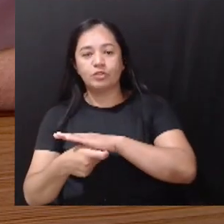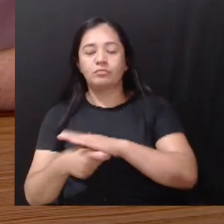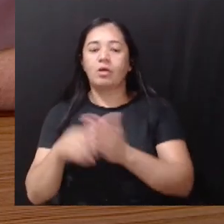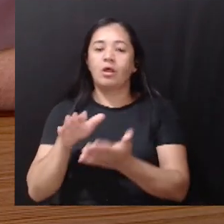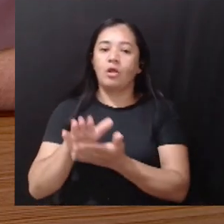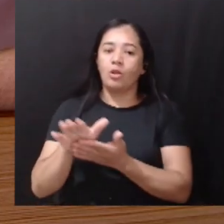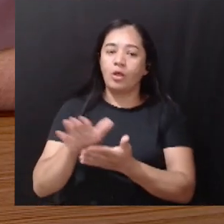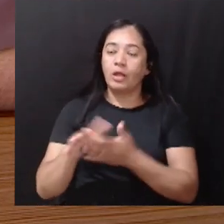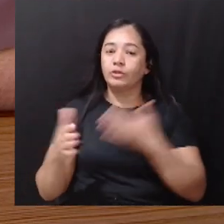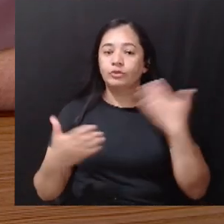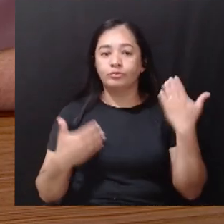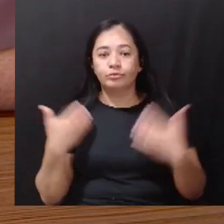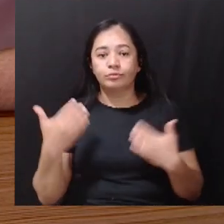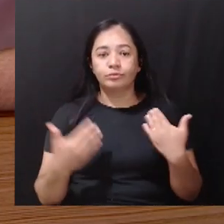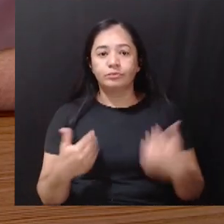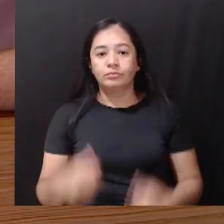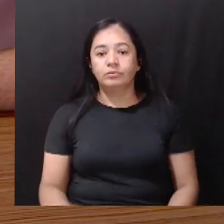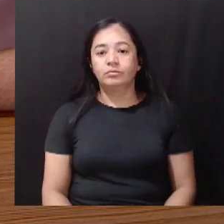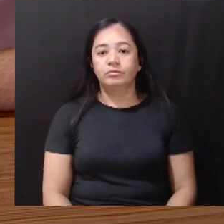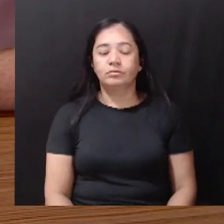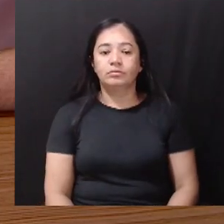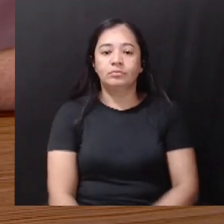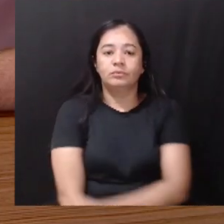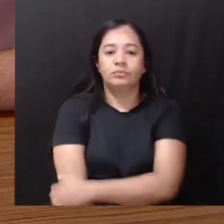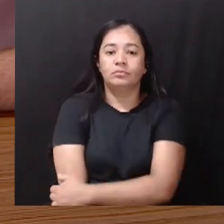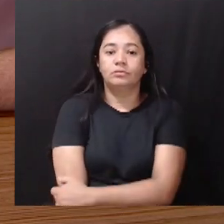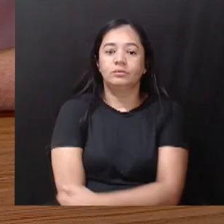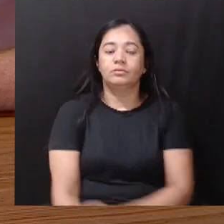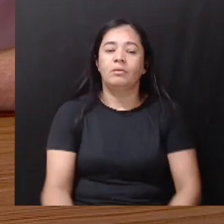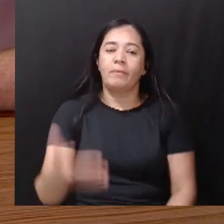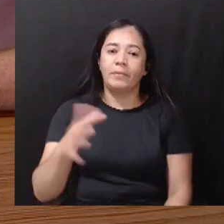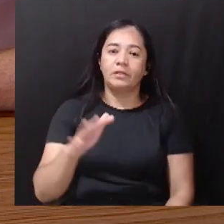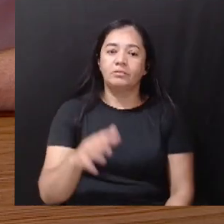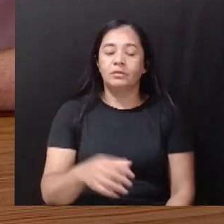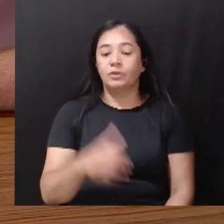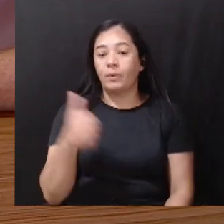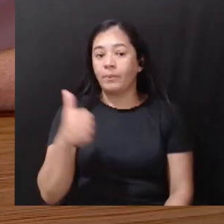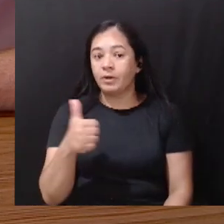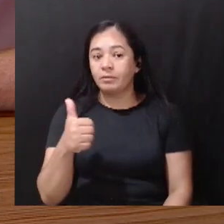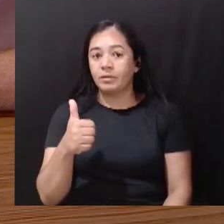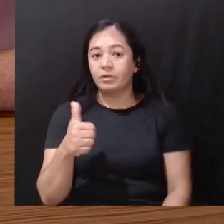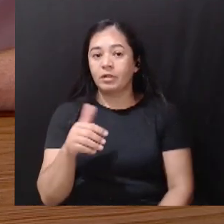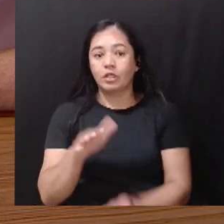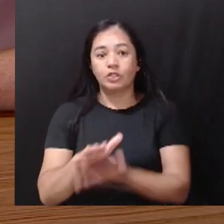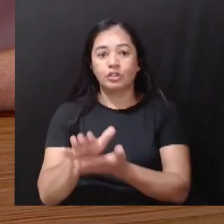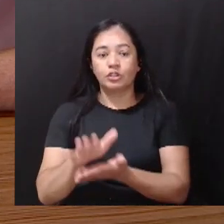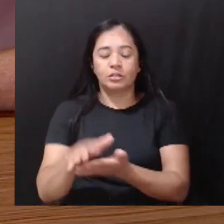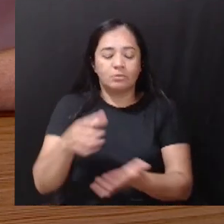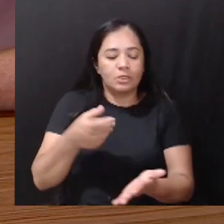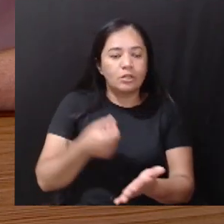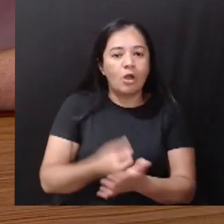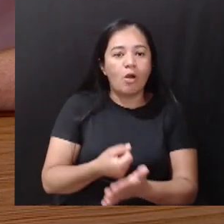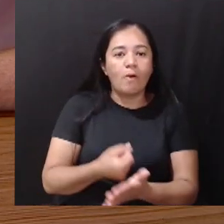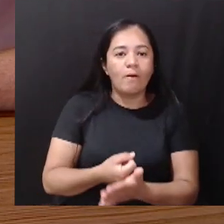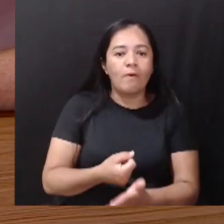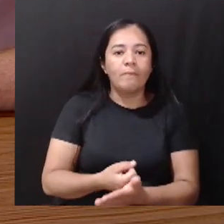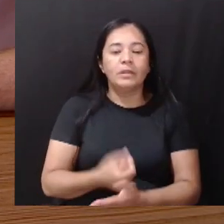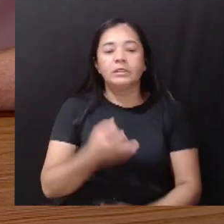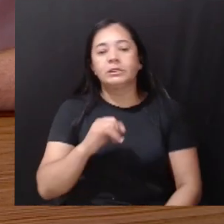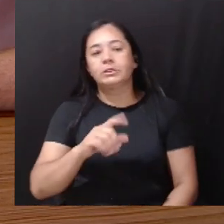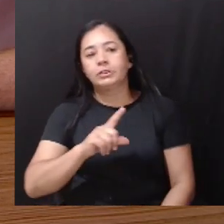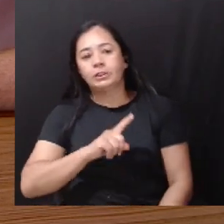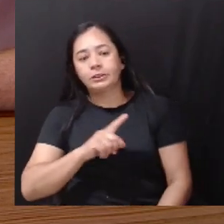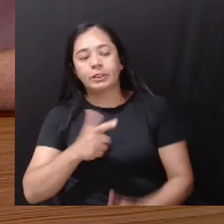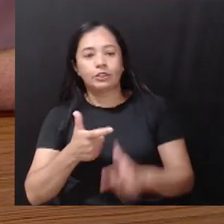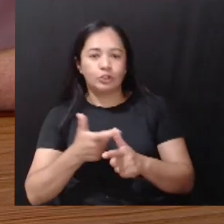lazer, então acaba ficando mais ou menos nessa ordem. Primeiro de tudo, despesas obrigatórias. Se eu tenho dívida ou não, quitar